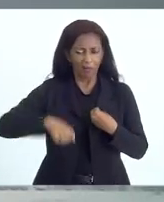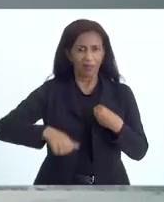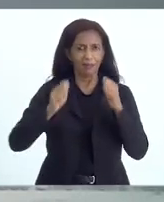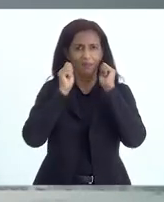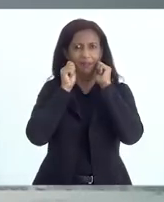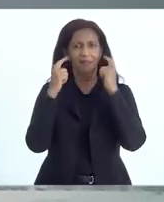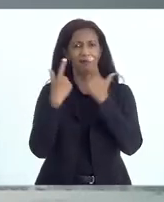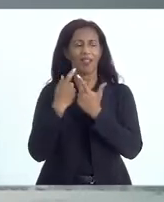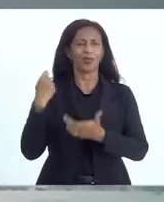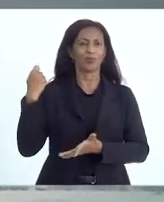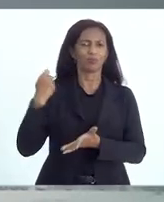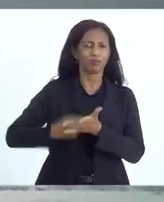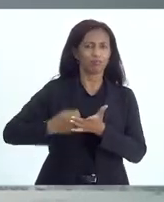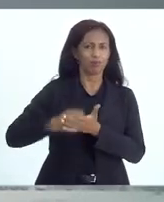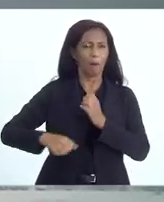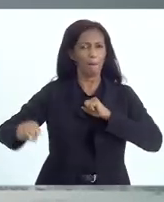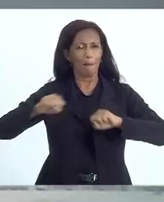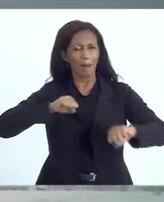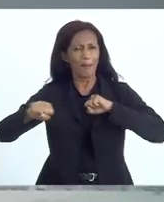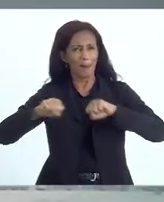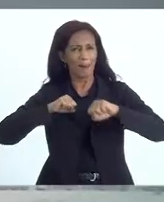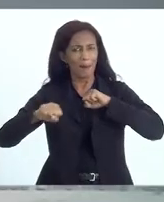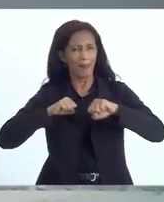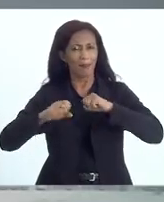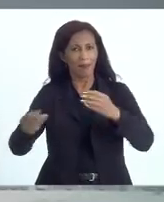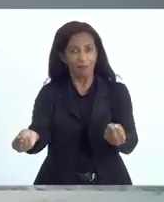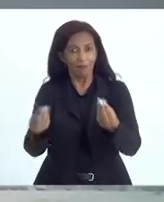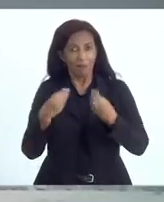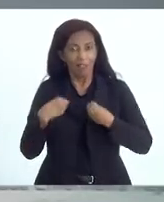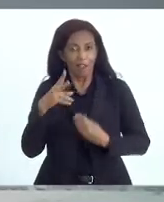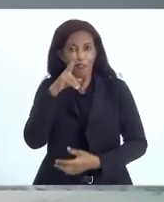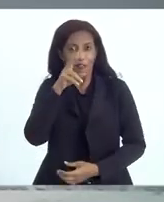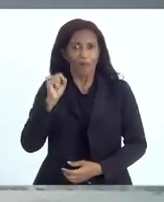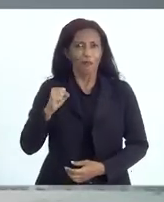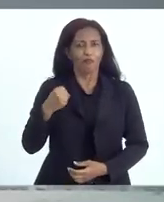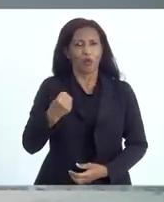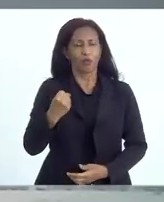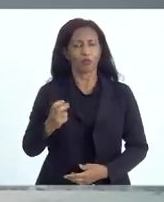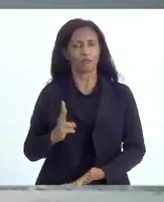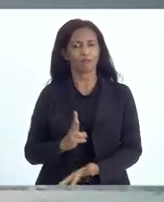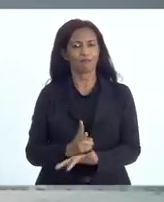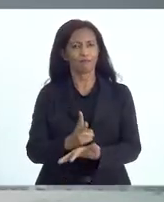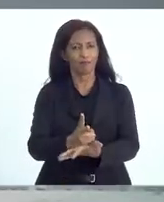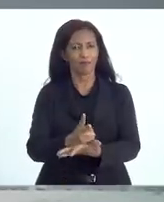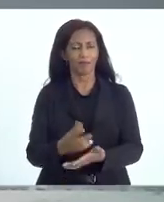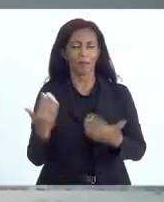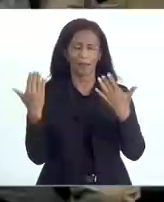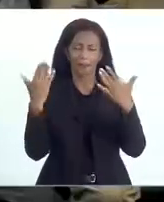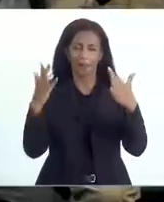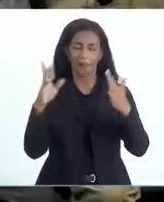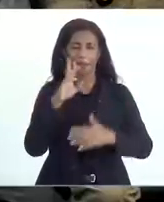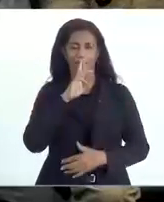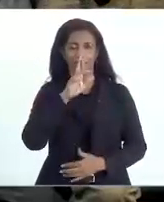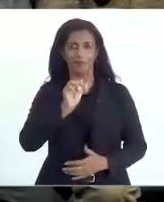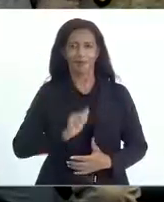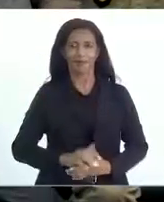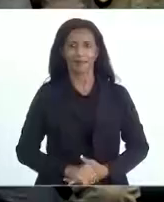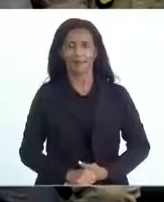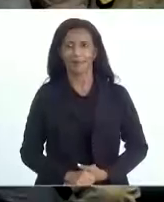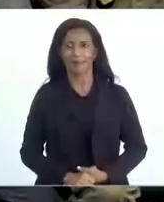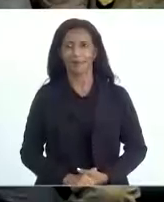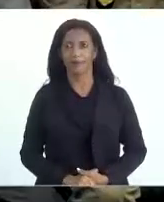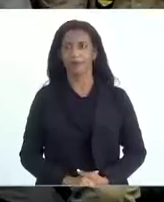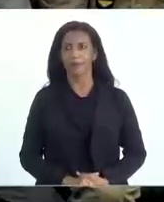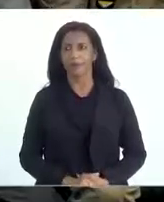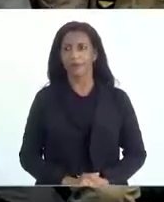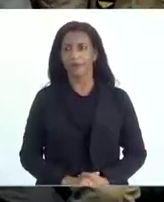possibilidade lutar que vocês é que nos dão força para gente em frente então é isso Parabéns Rodrigo a